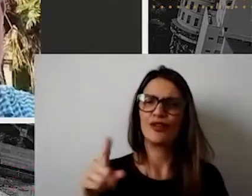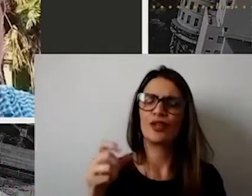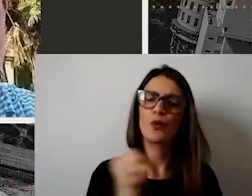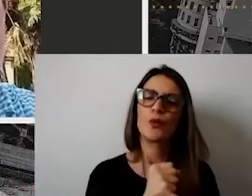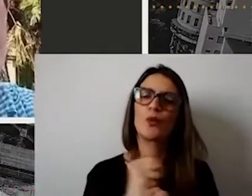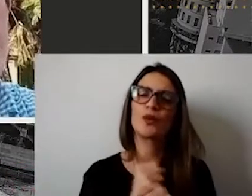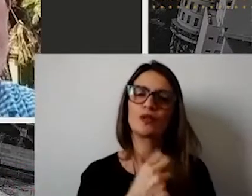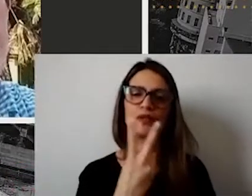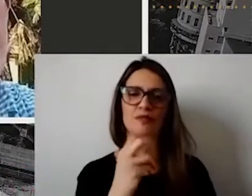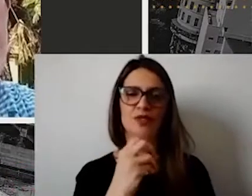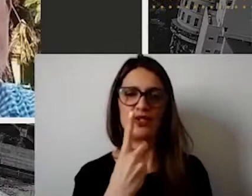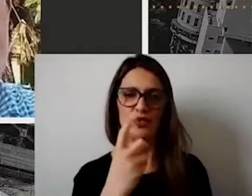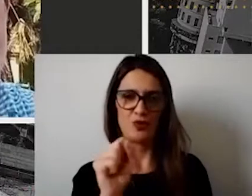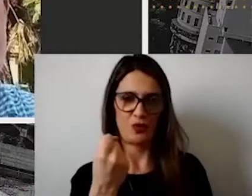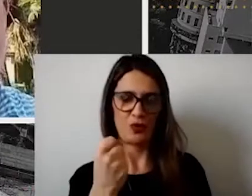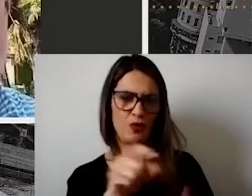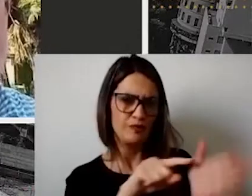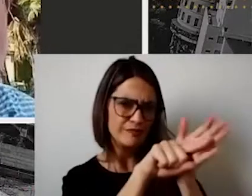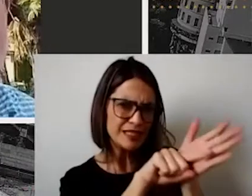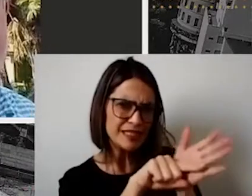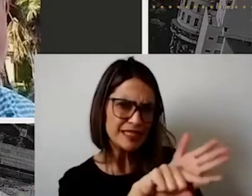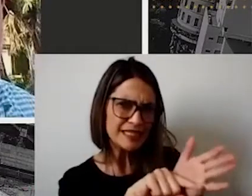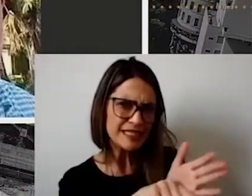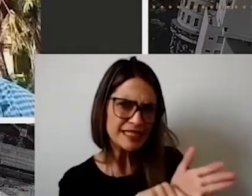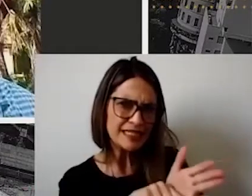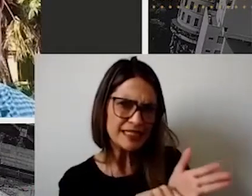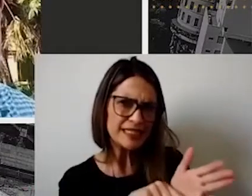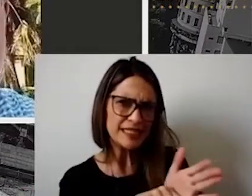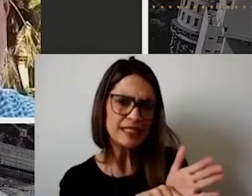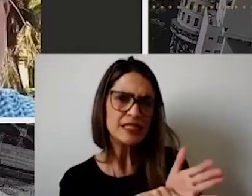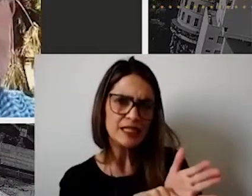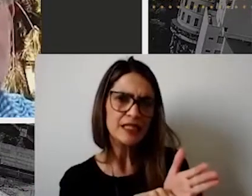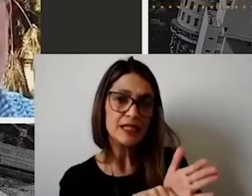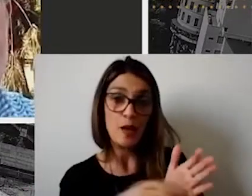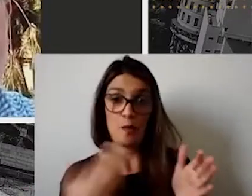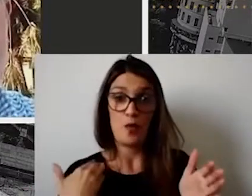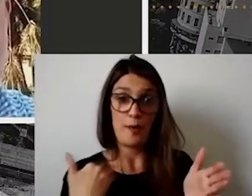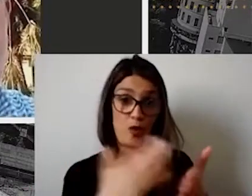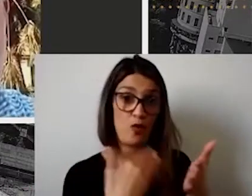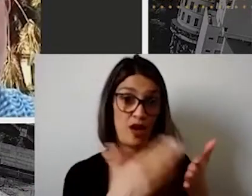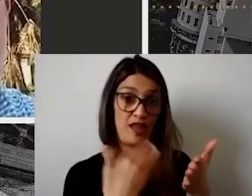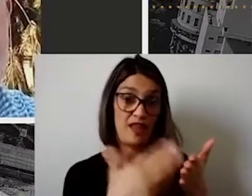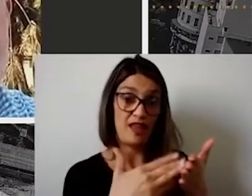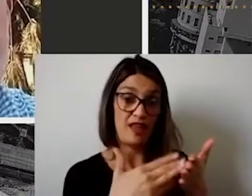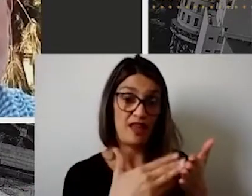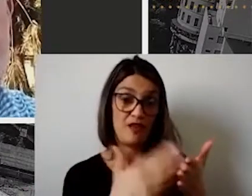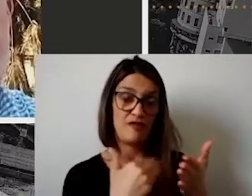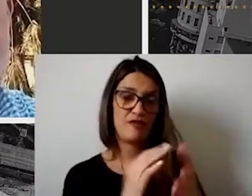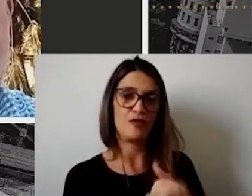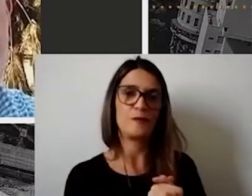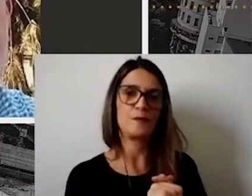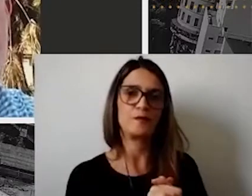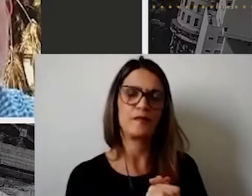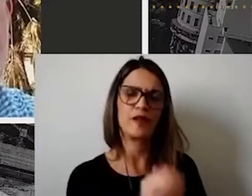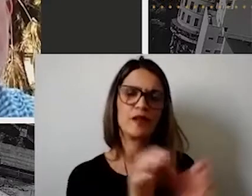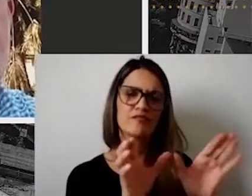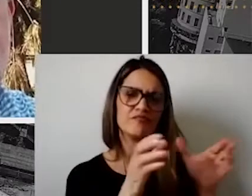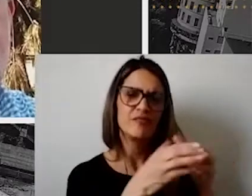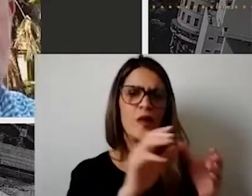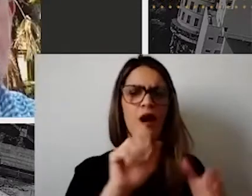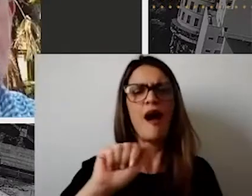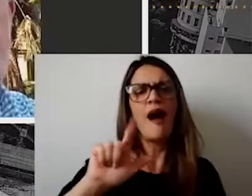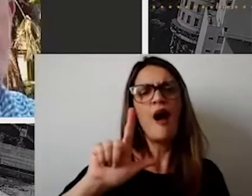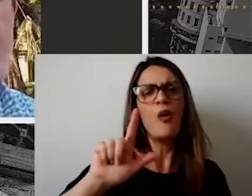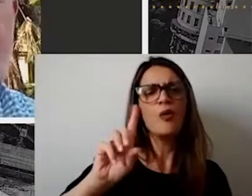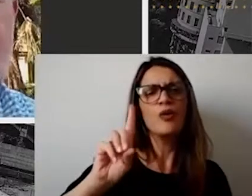eu fui fazer uma pesquisa, eu sou romancista, fui fazer uma pesquisa para o meu livro, no Alto do Rio Gregório, numa aldeia Iauanauá, e quando